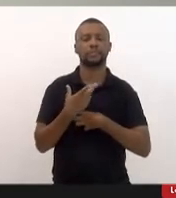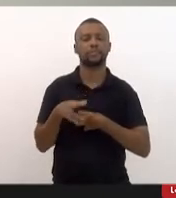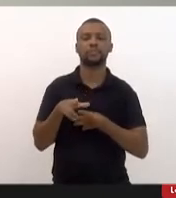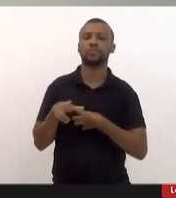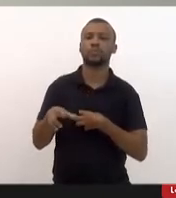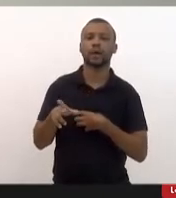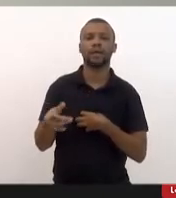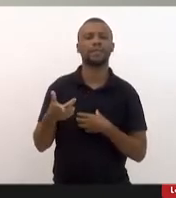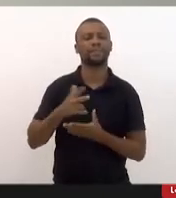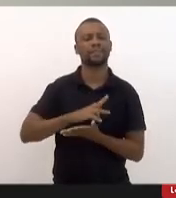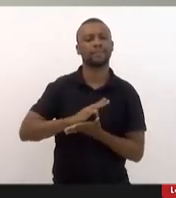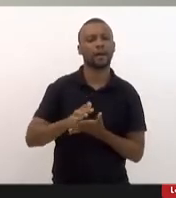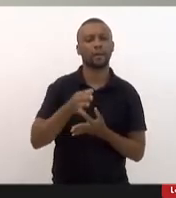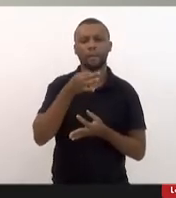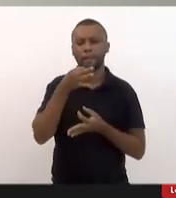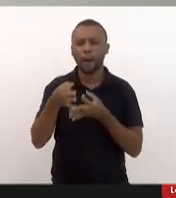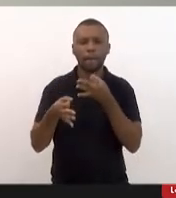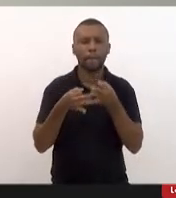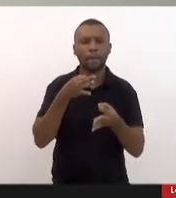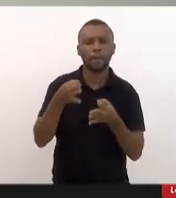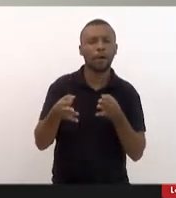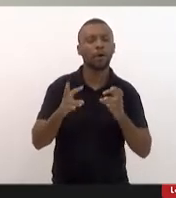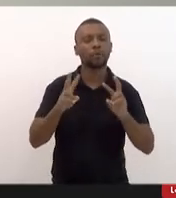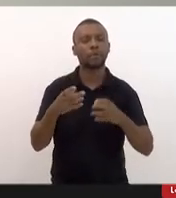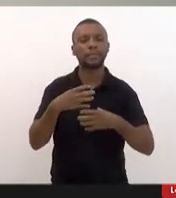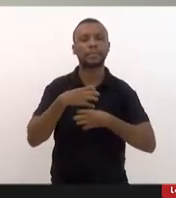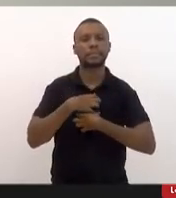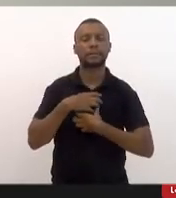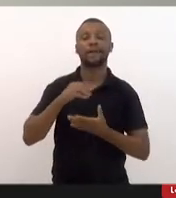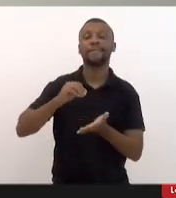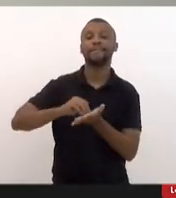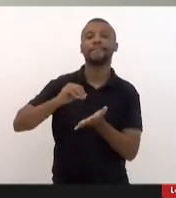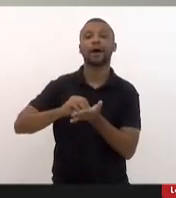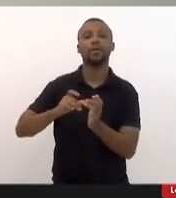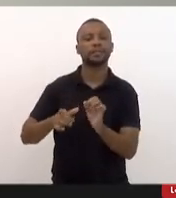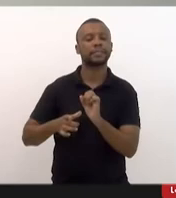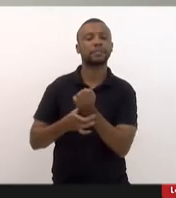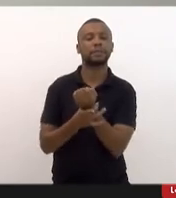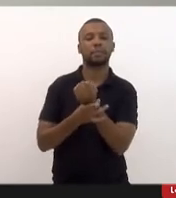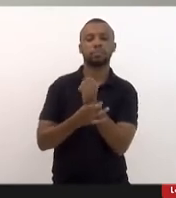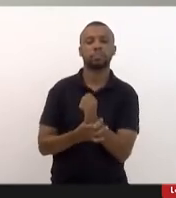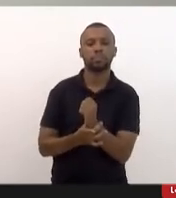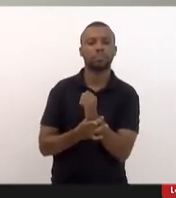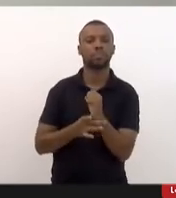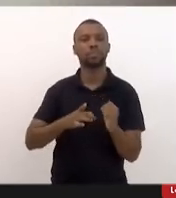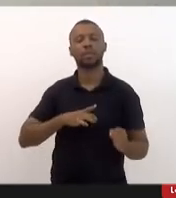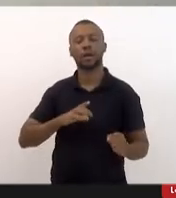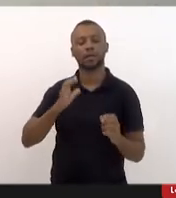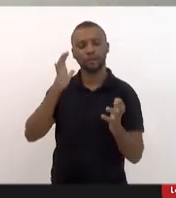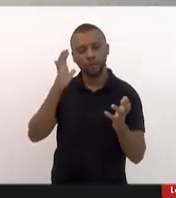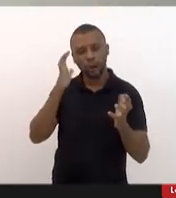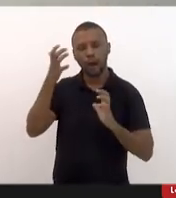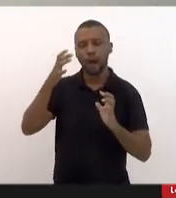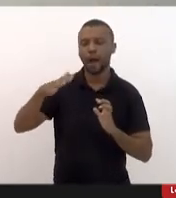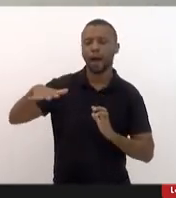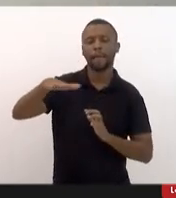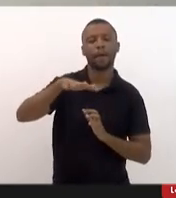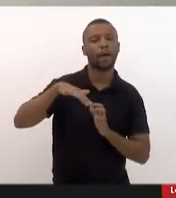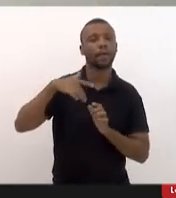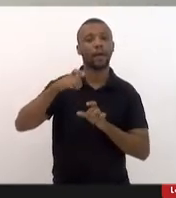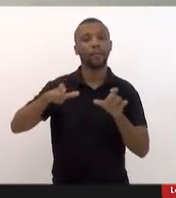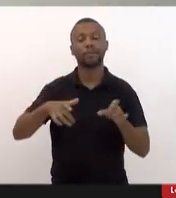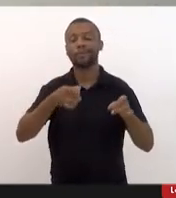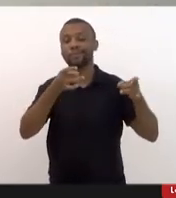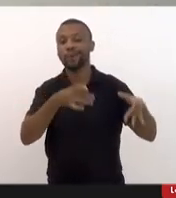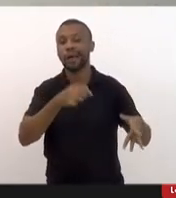foram feitos diversos comentários em relação à sensação de insegurança de se transitar no ar, né, como algumas pessoas deixaram de utilizar,